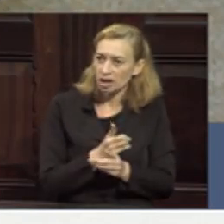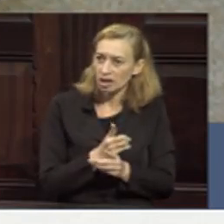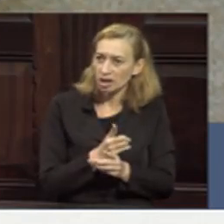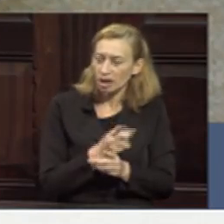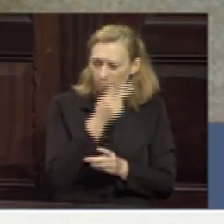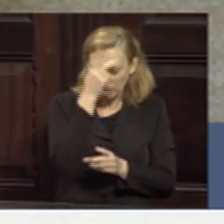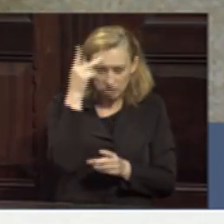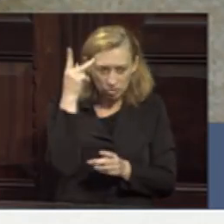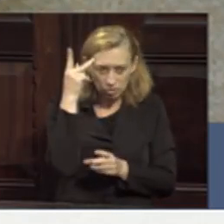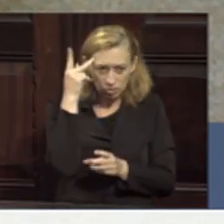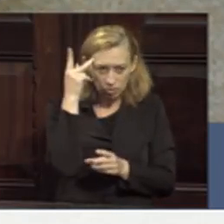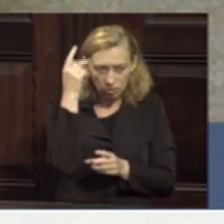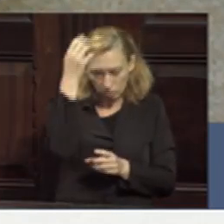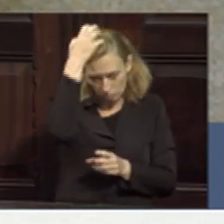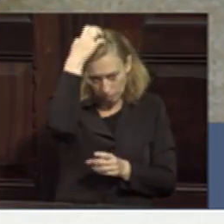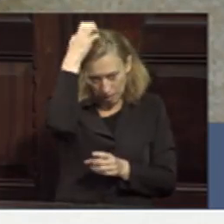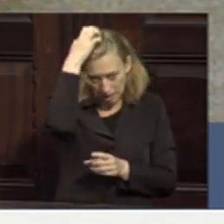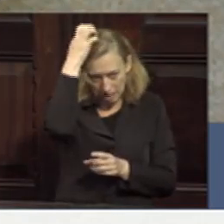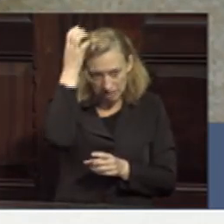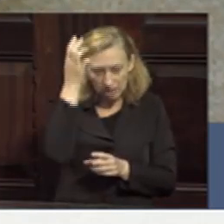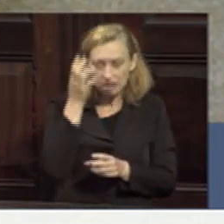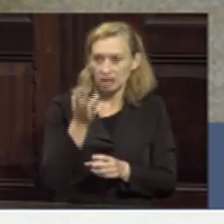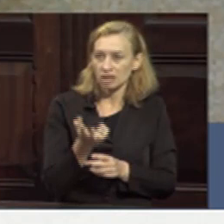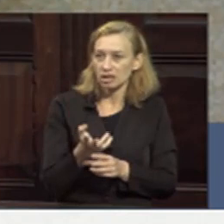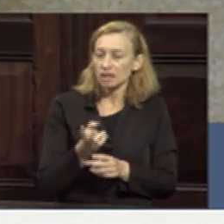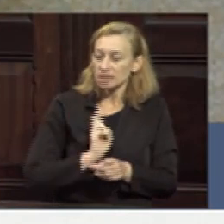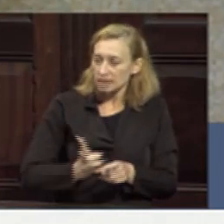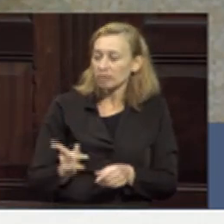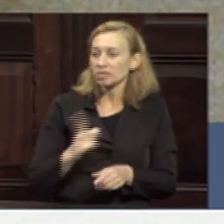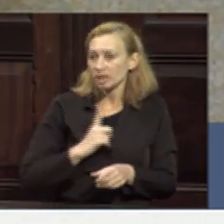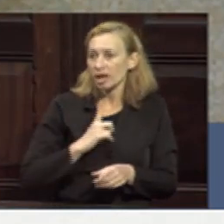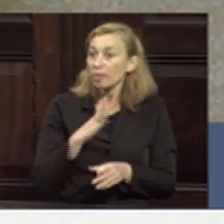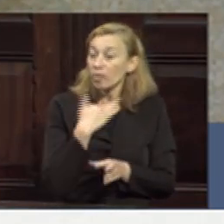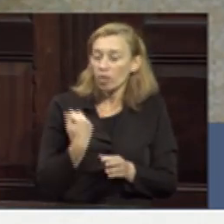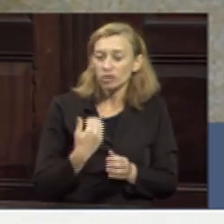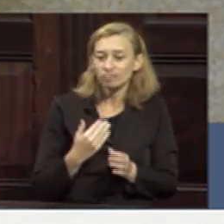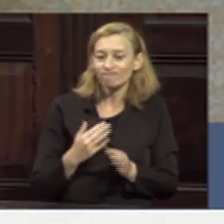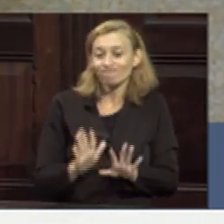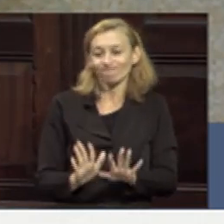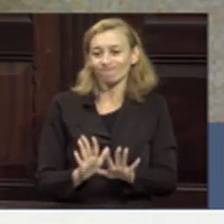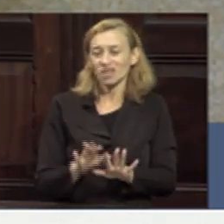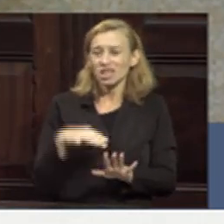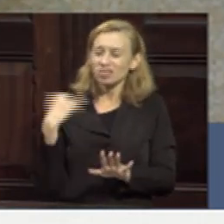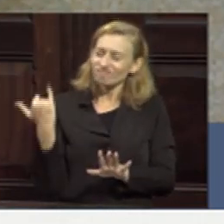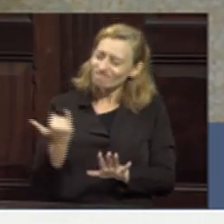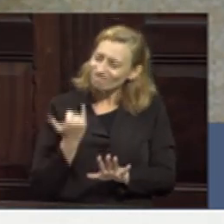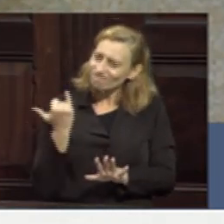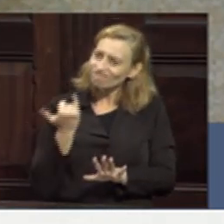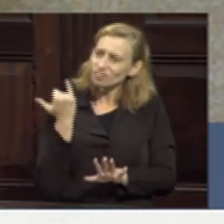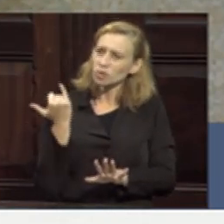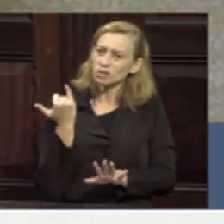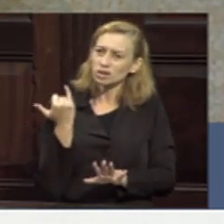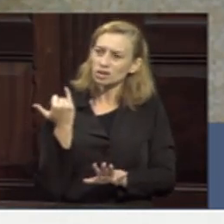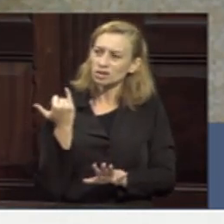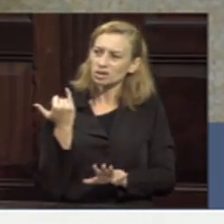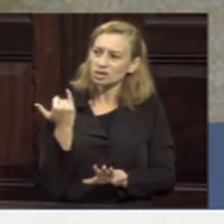cometer. Então, a responsabilização é fundamental em toda morte ocorrida.